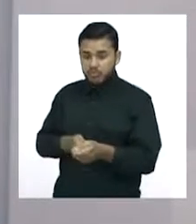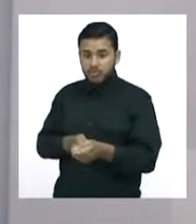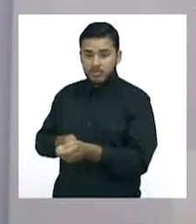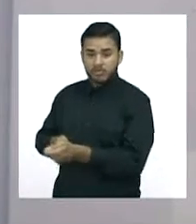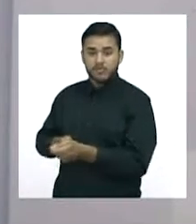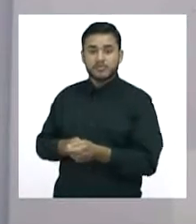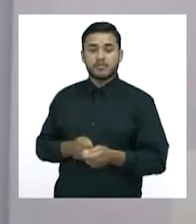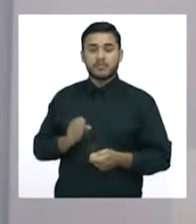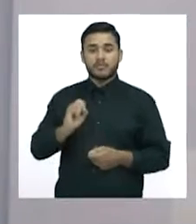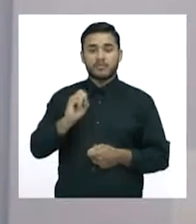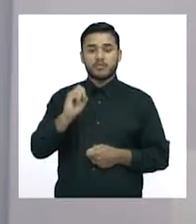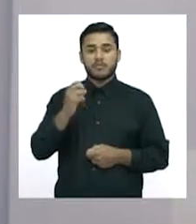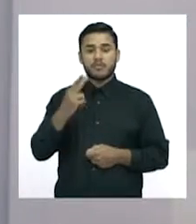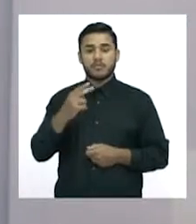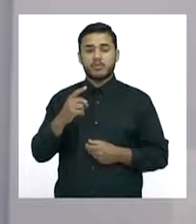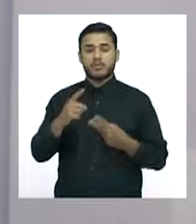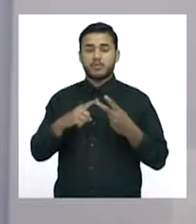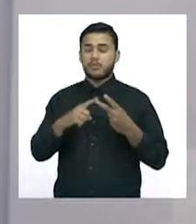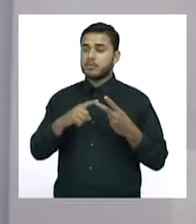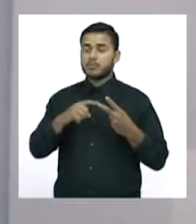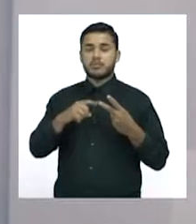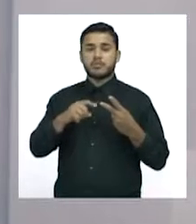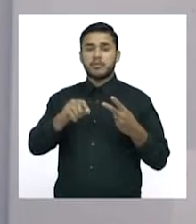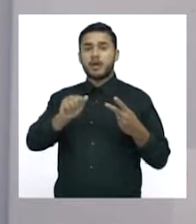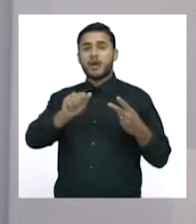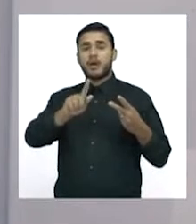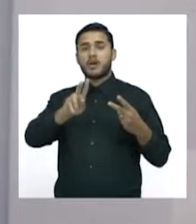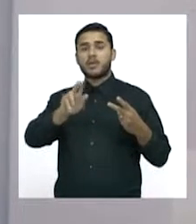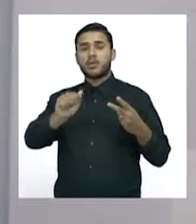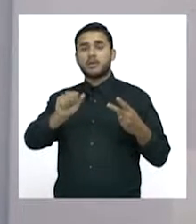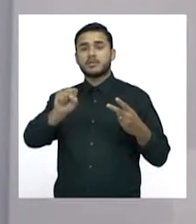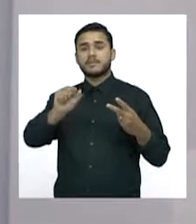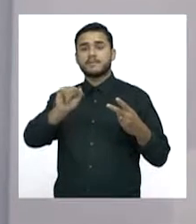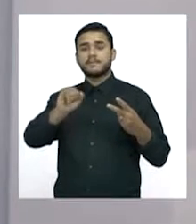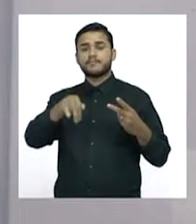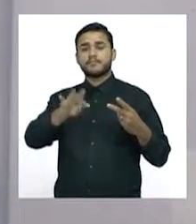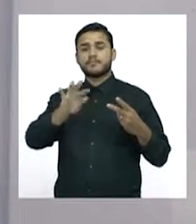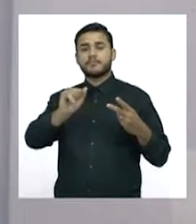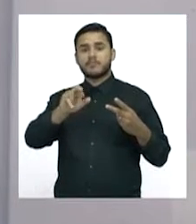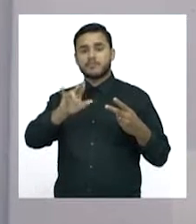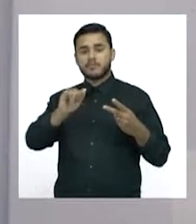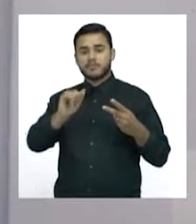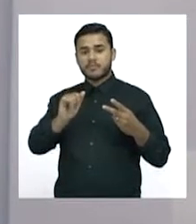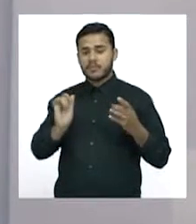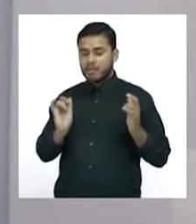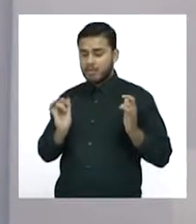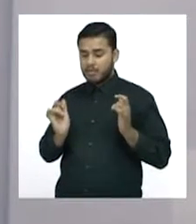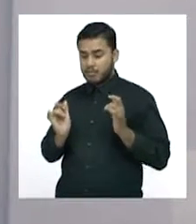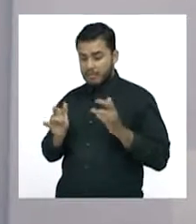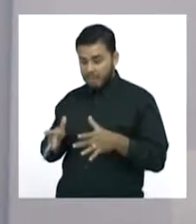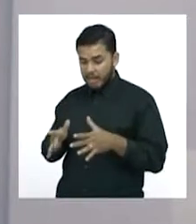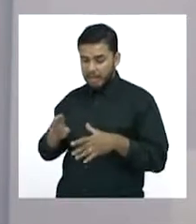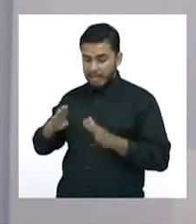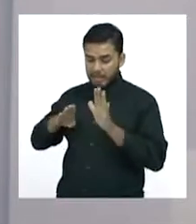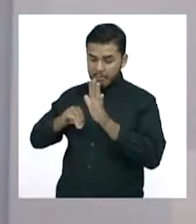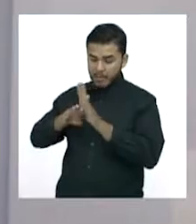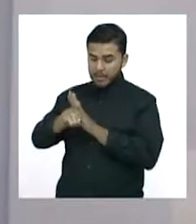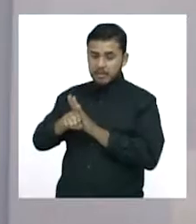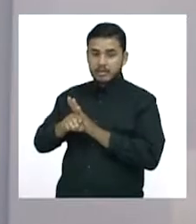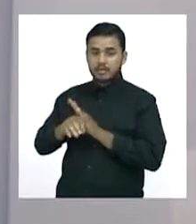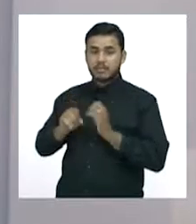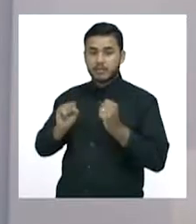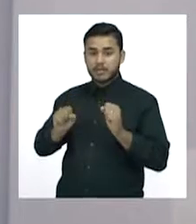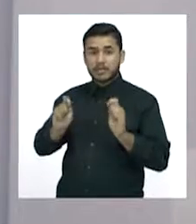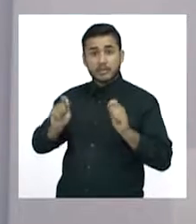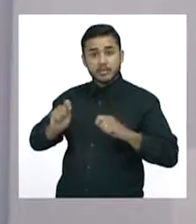ou desinfetante comum, ou água sanitária, ou qualquer outro que sirva realmente como um agente bactericida, como um agente que